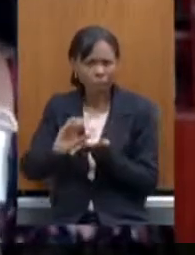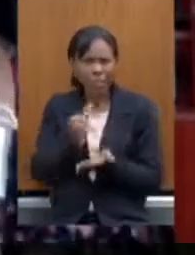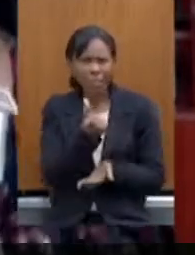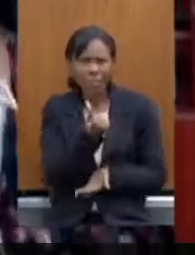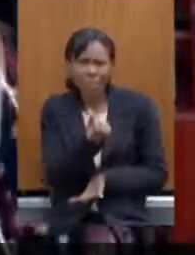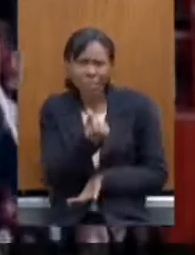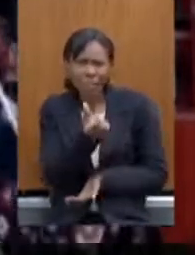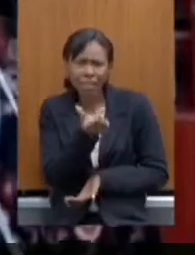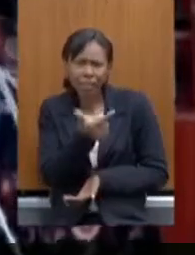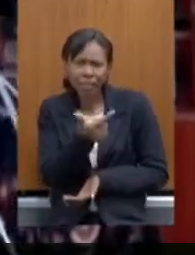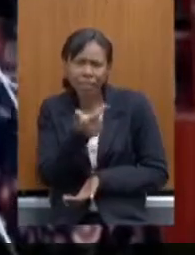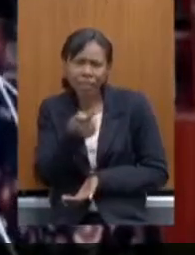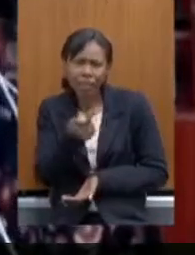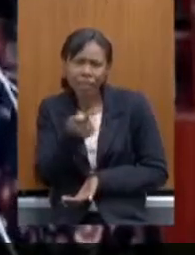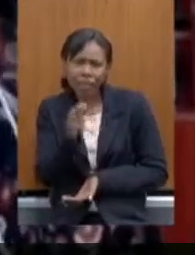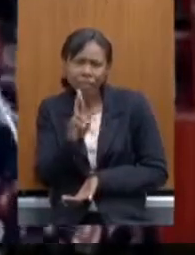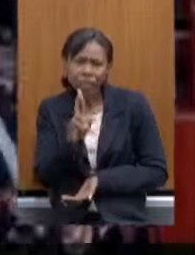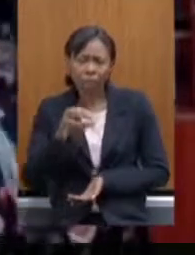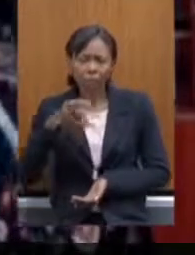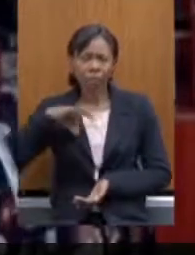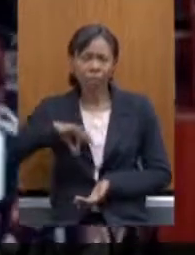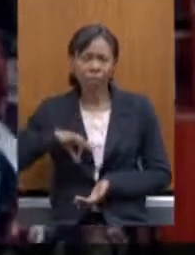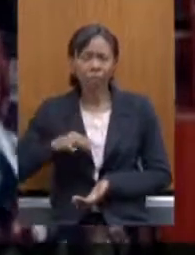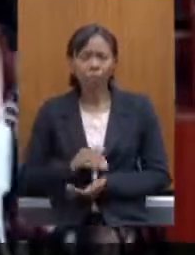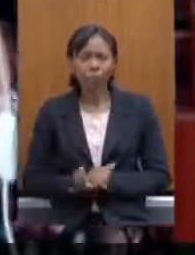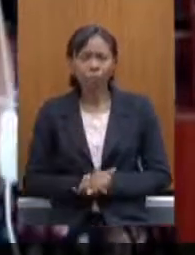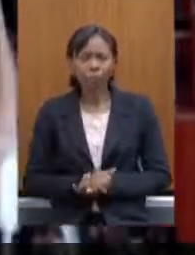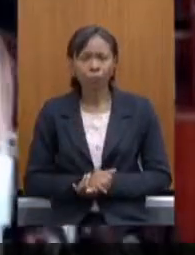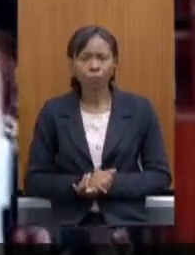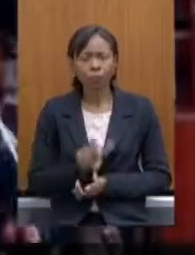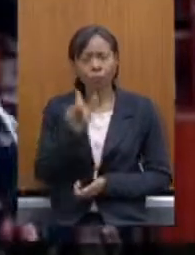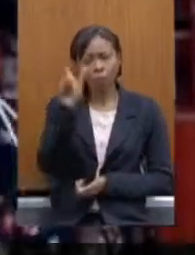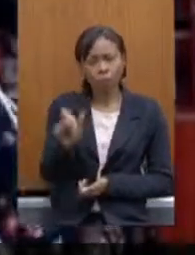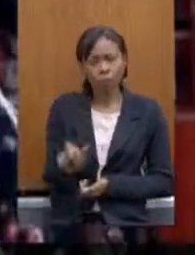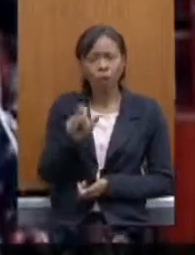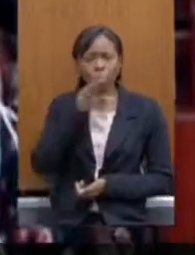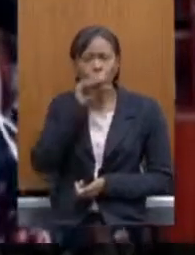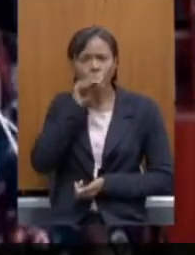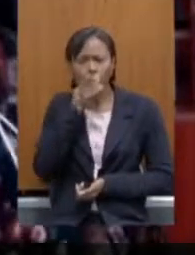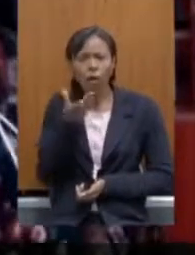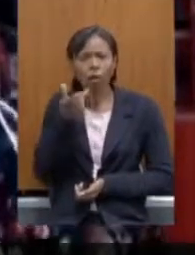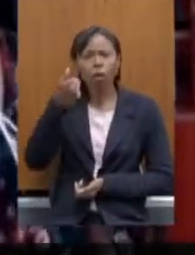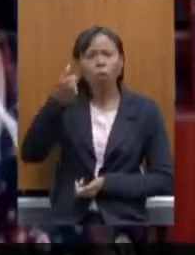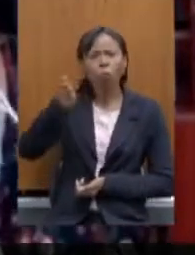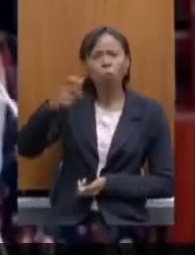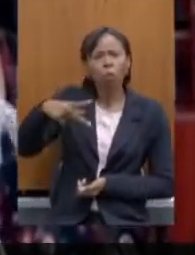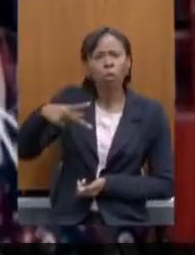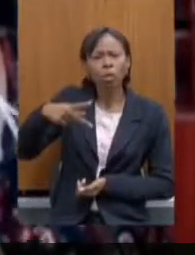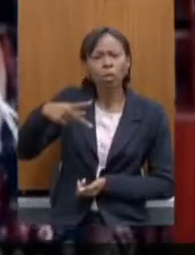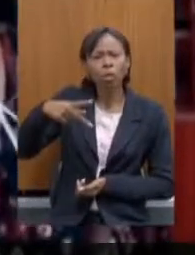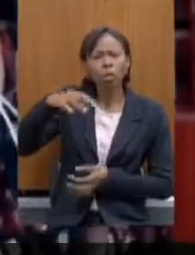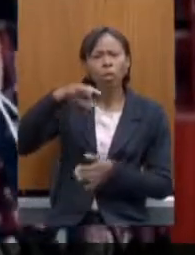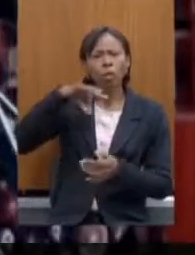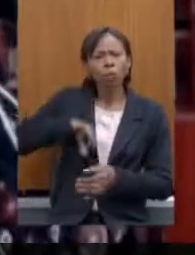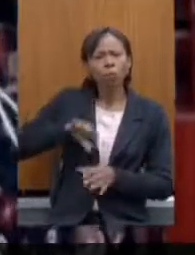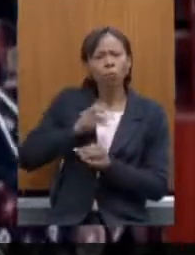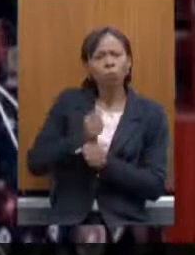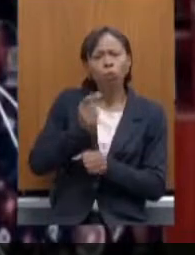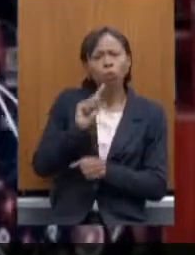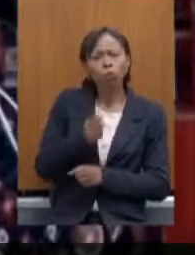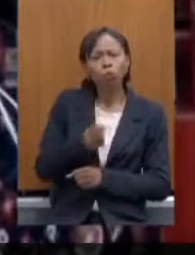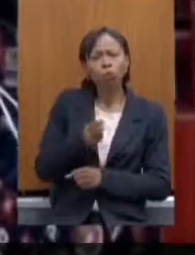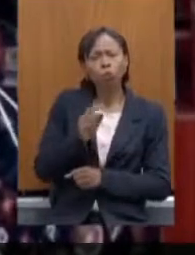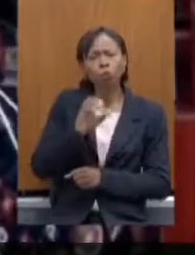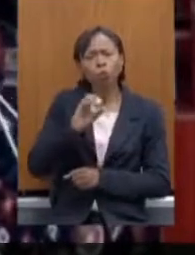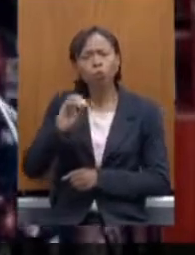627 reais no caso de um servidor que ganha aposentadoria de r$45